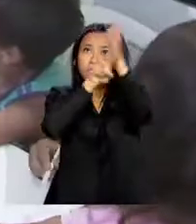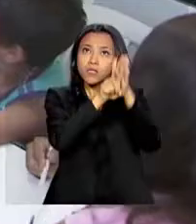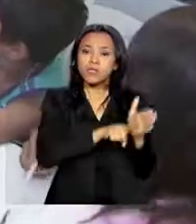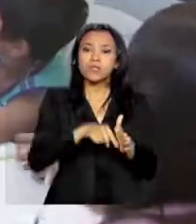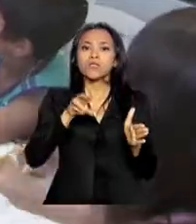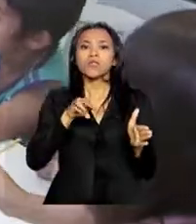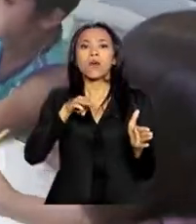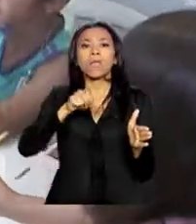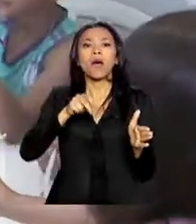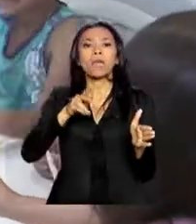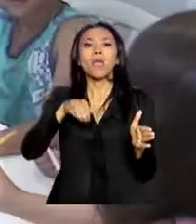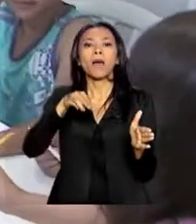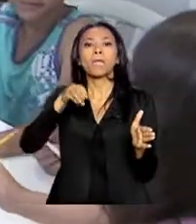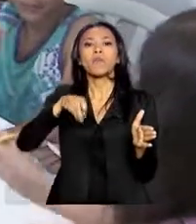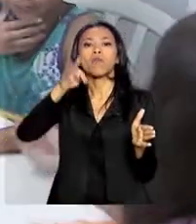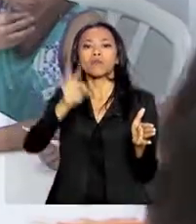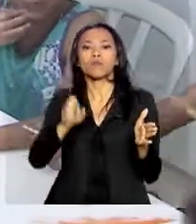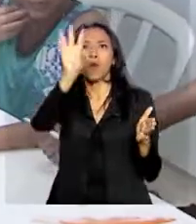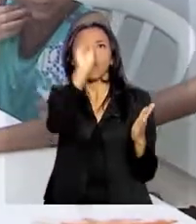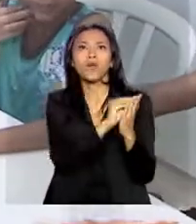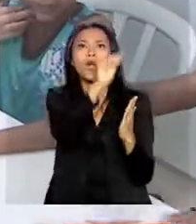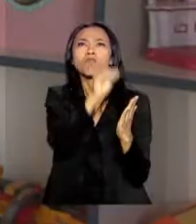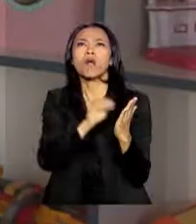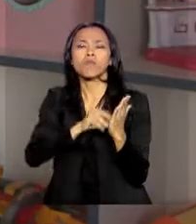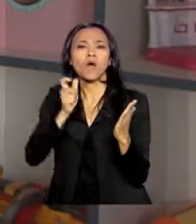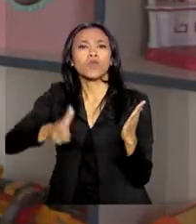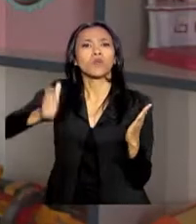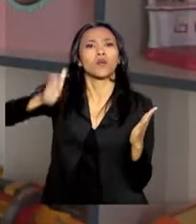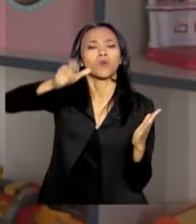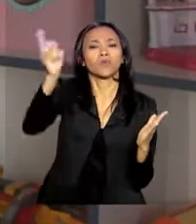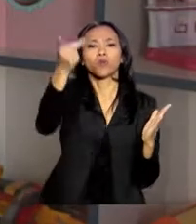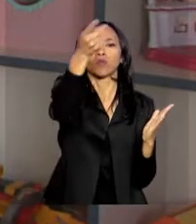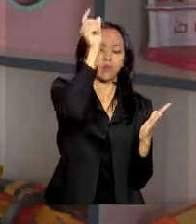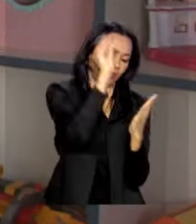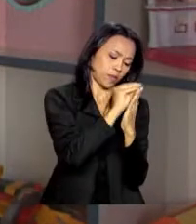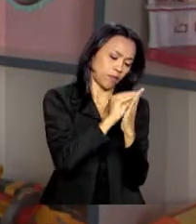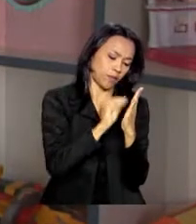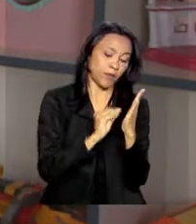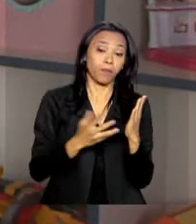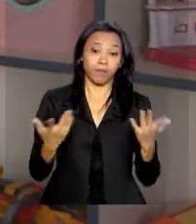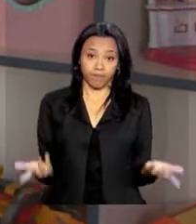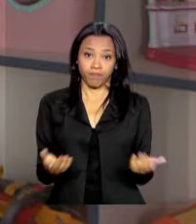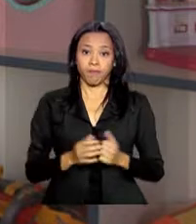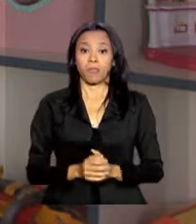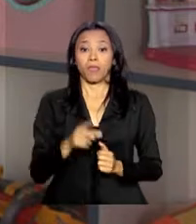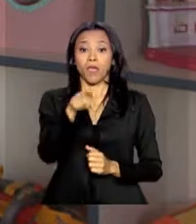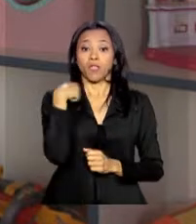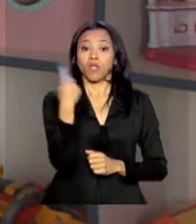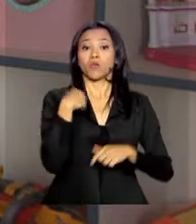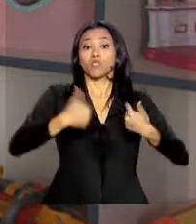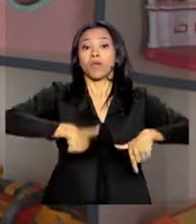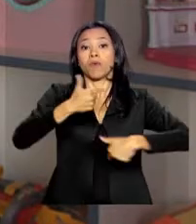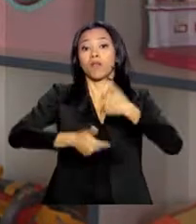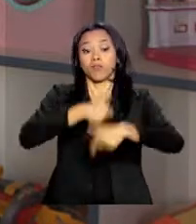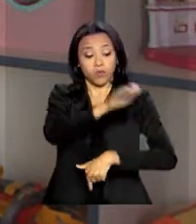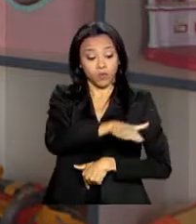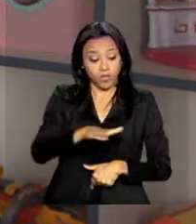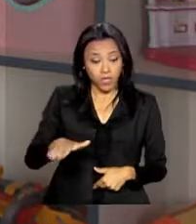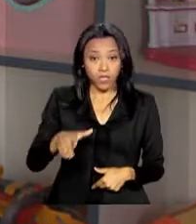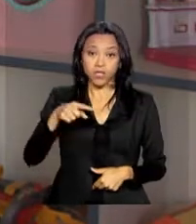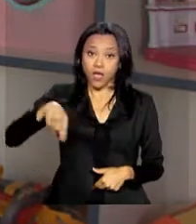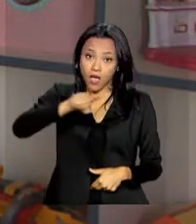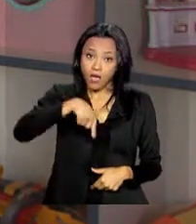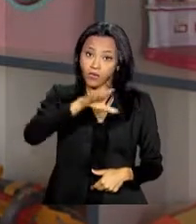fortalecer o trabalho realizado pelos pontos de cultura a gente trabalha com crianças né as crianças ficam aqui no